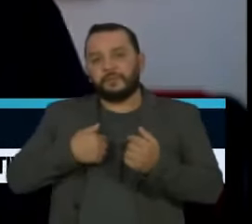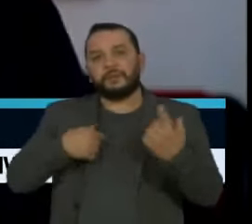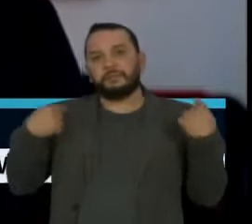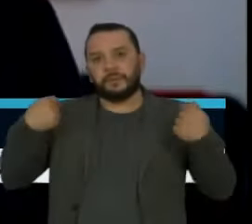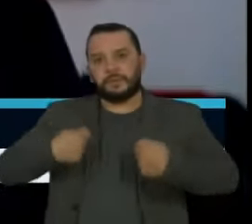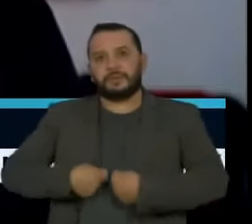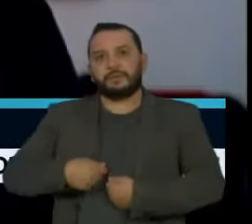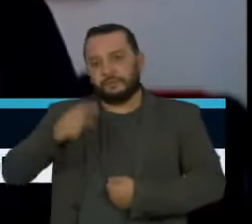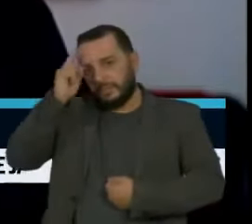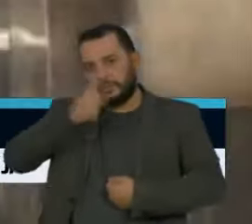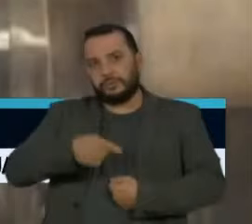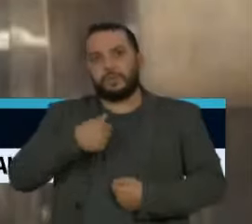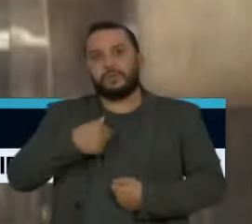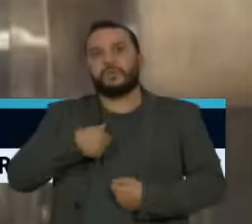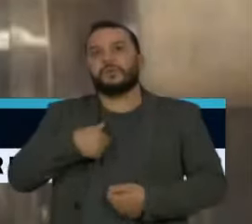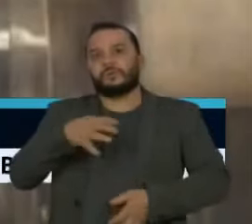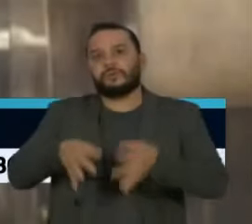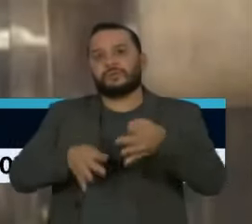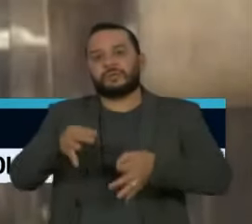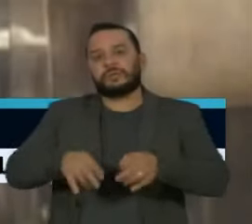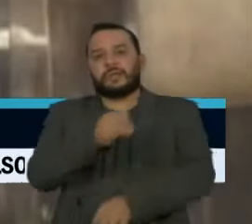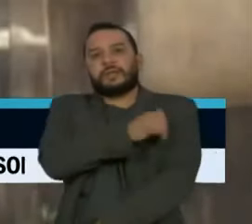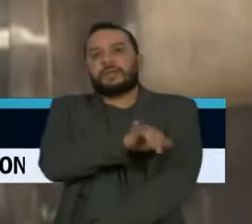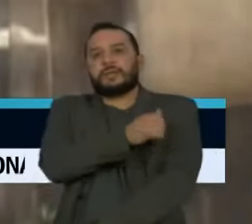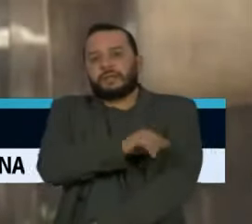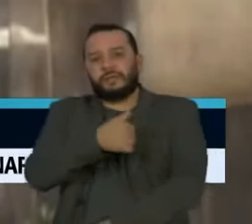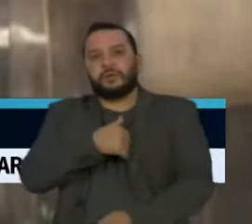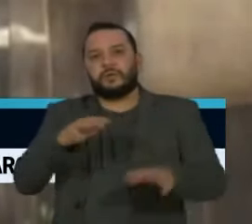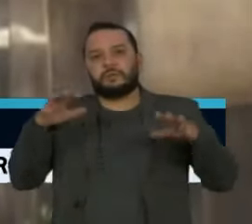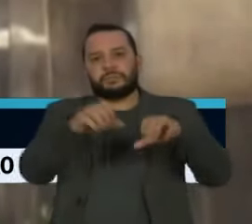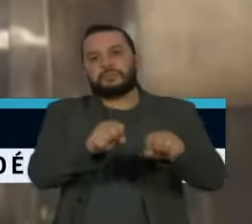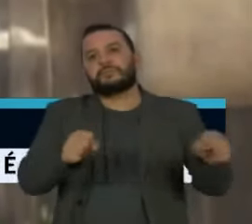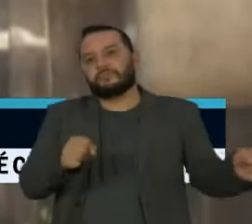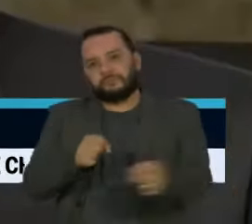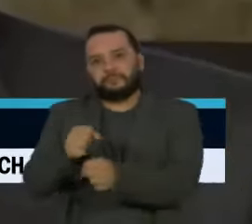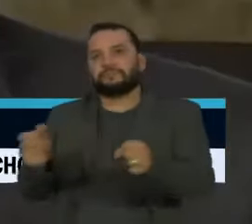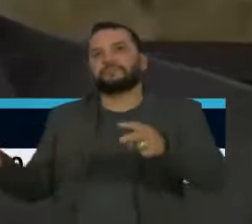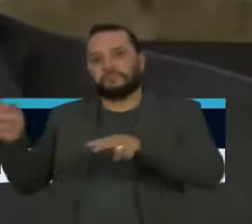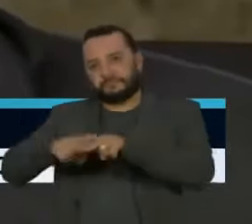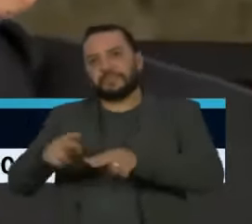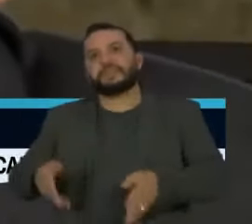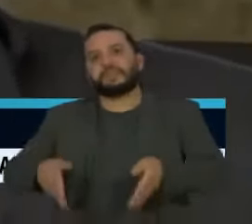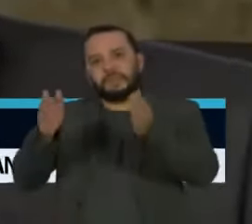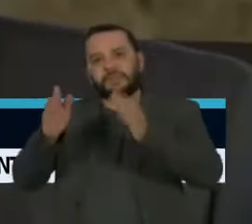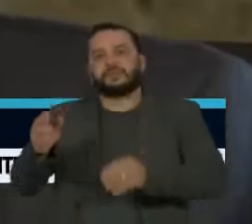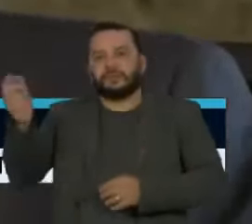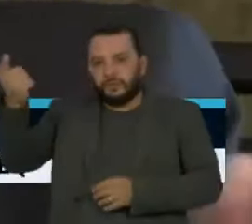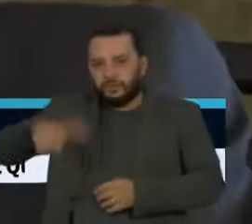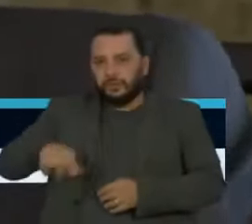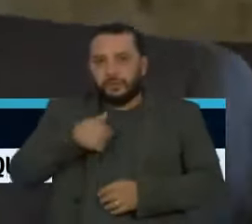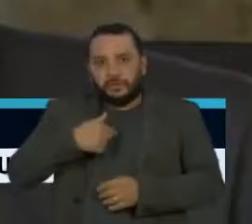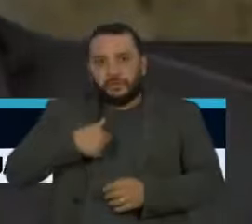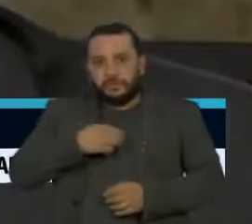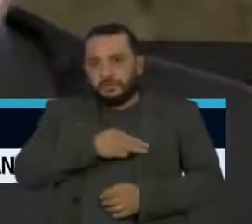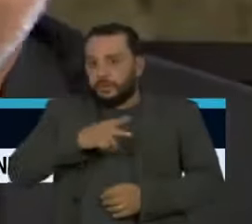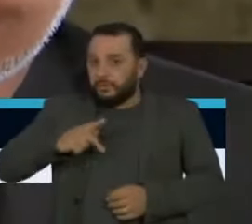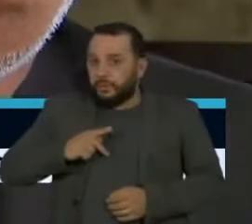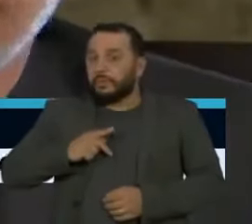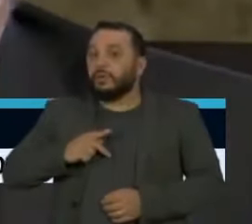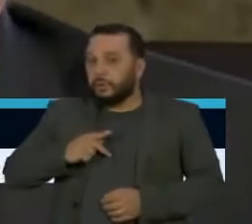ao Tribunal de Justiça do Rio a expedição de novos mandados de prisão. Queiroz é apontado pelo Ministério Público